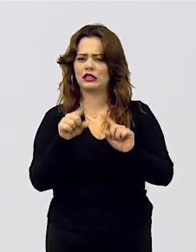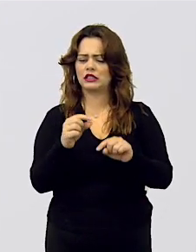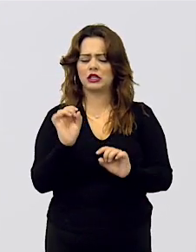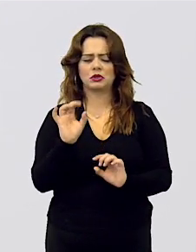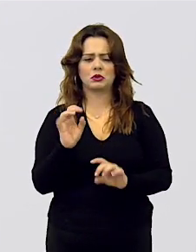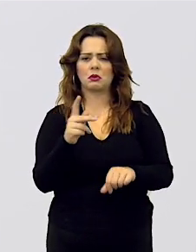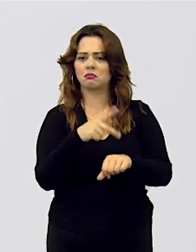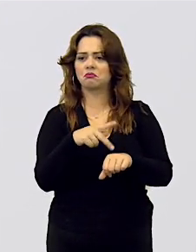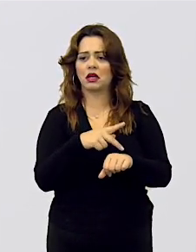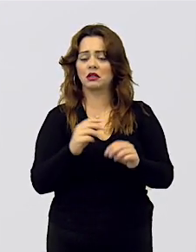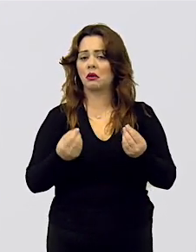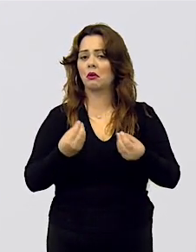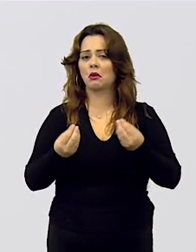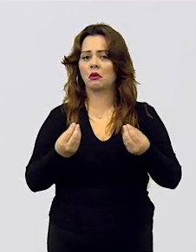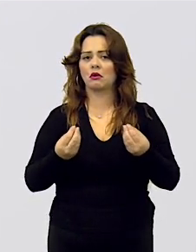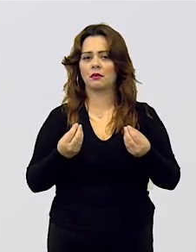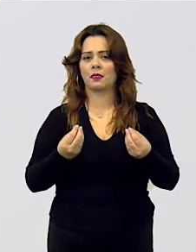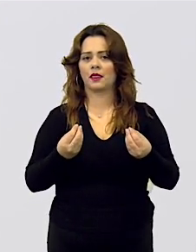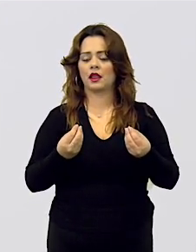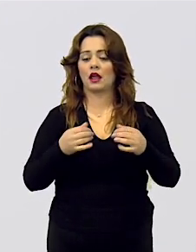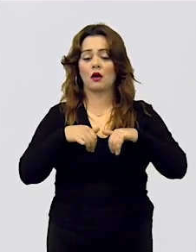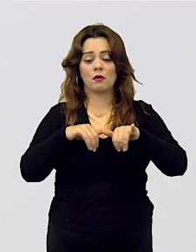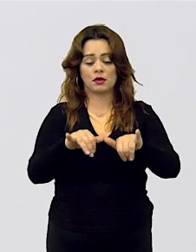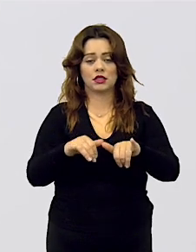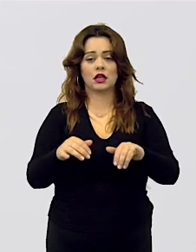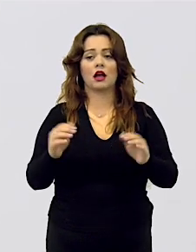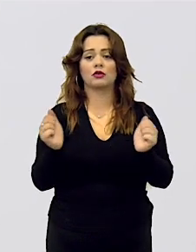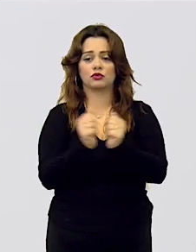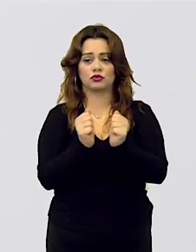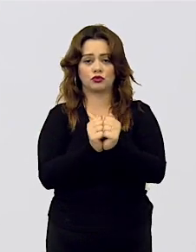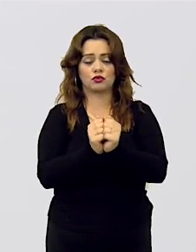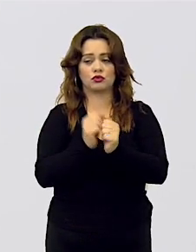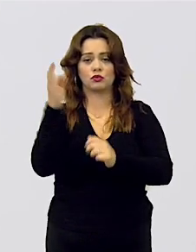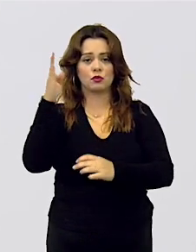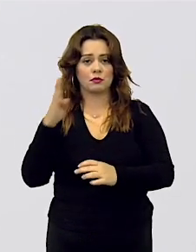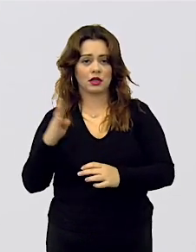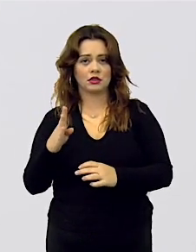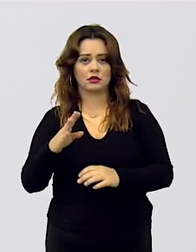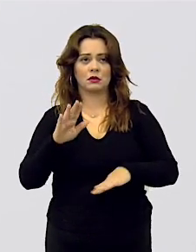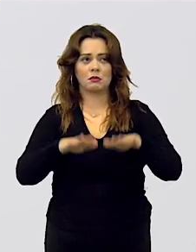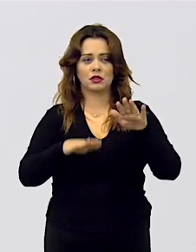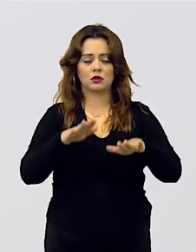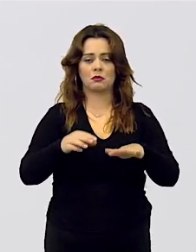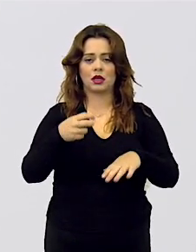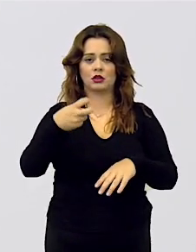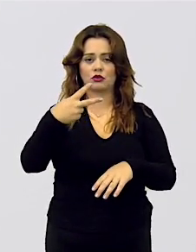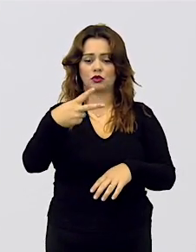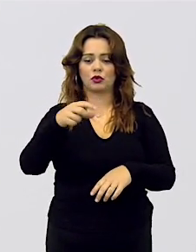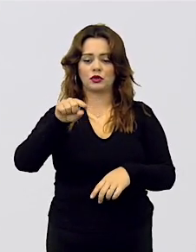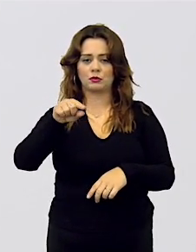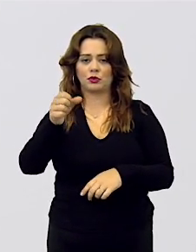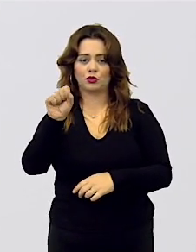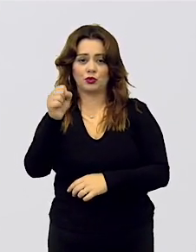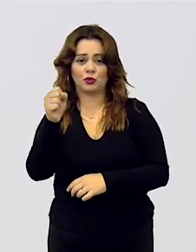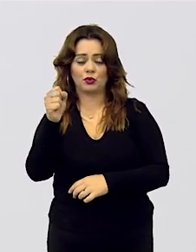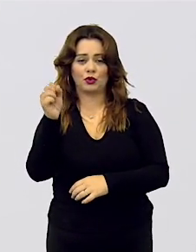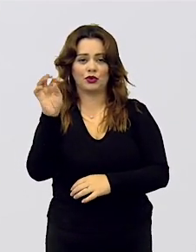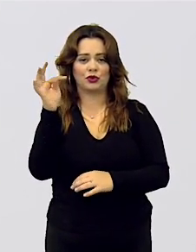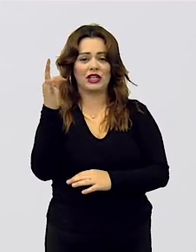um país e uma corrente comercial com o Brasil uma corrente comercial do bloco de 2.8 trilhões